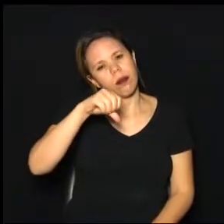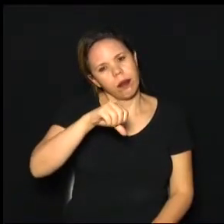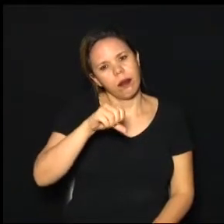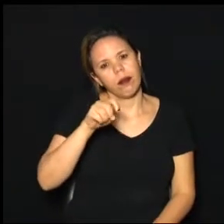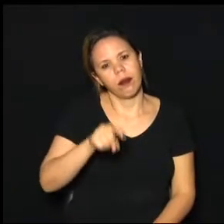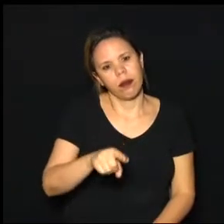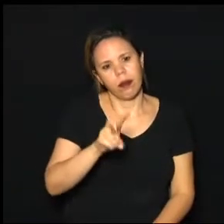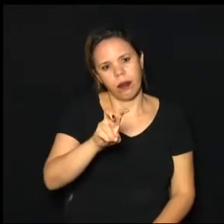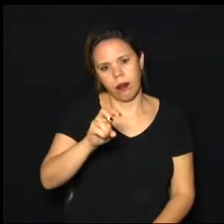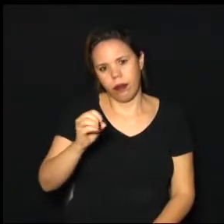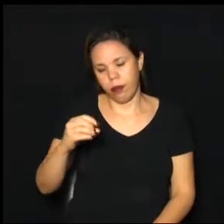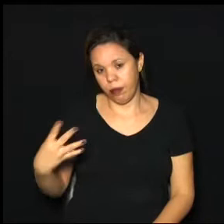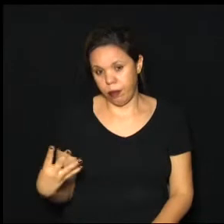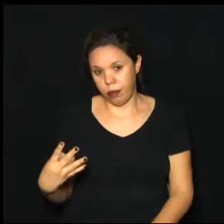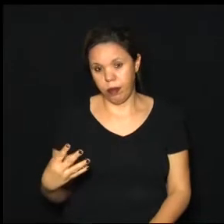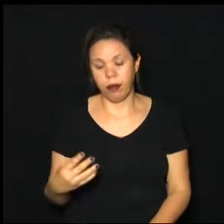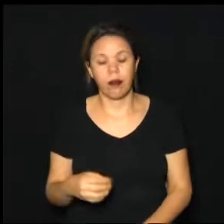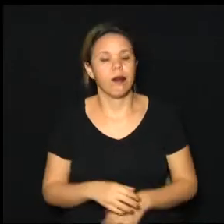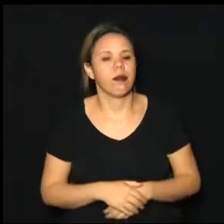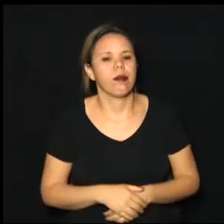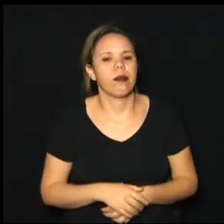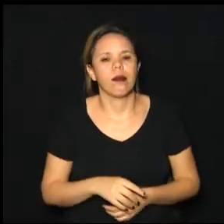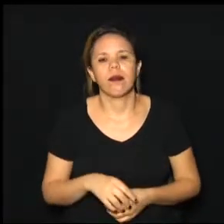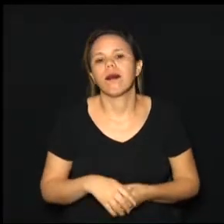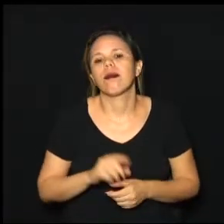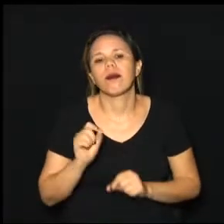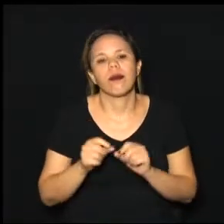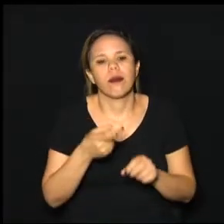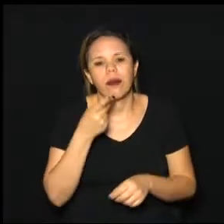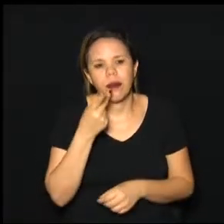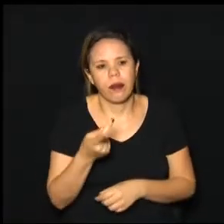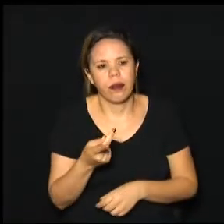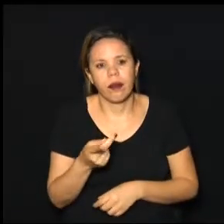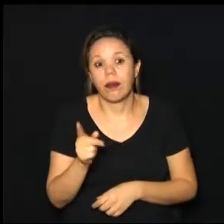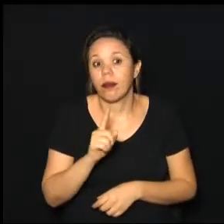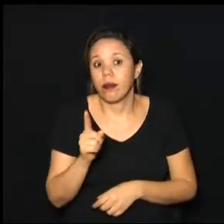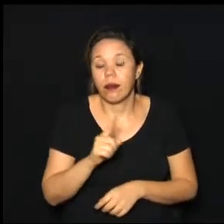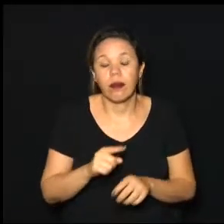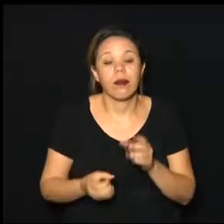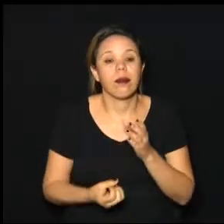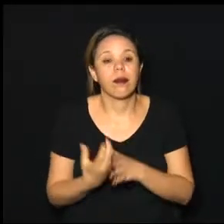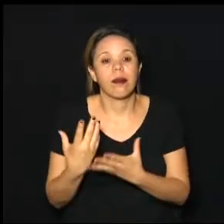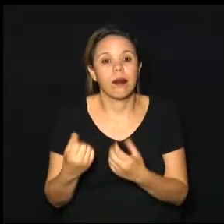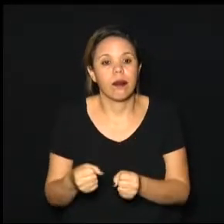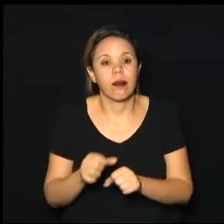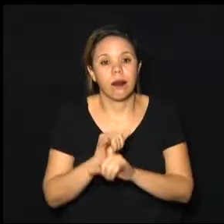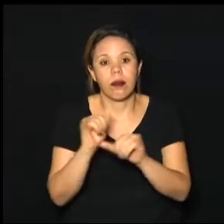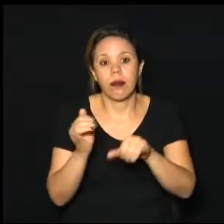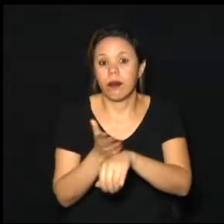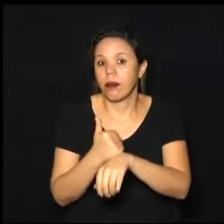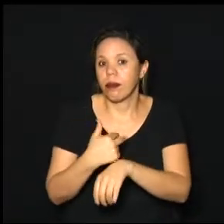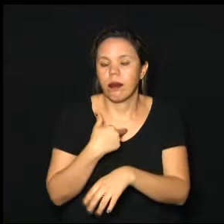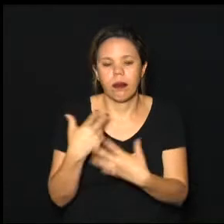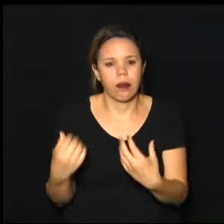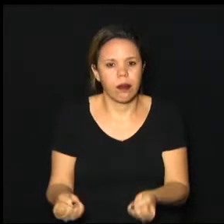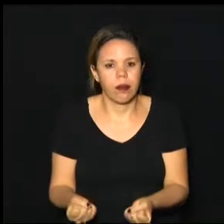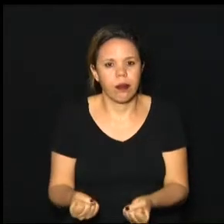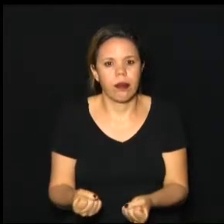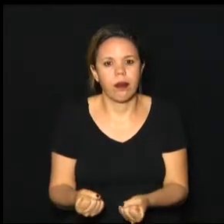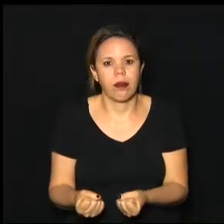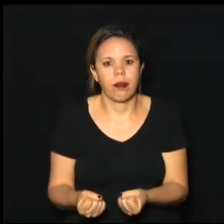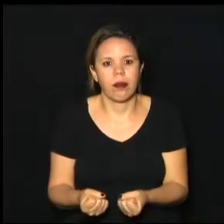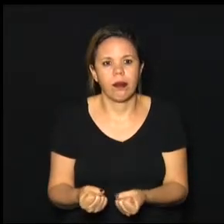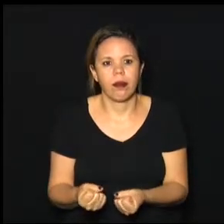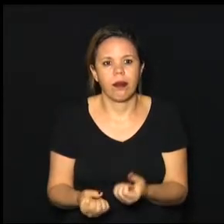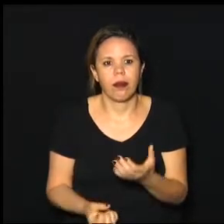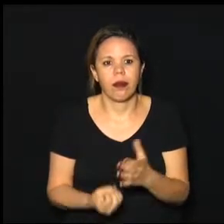para vocês. O que diz o artigo 36A? Não configuram propaganda eleitoral antecipada, desde que não